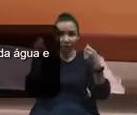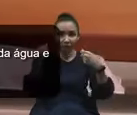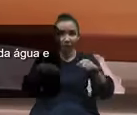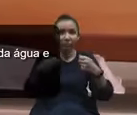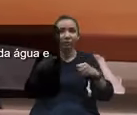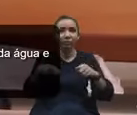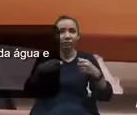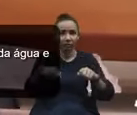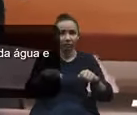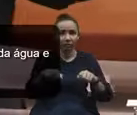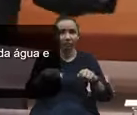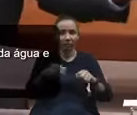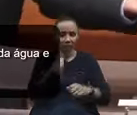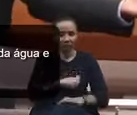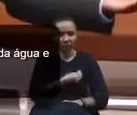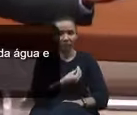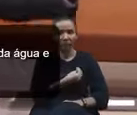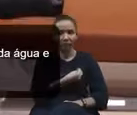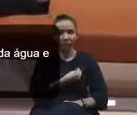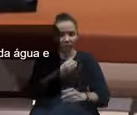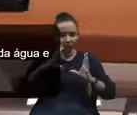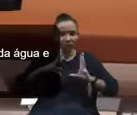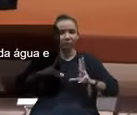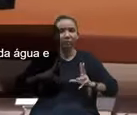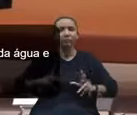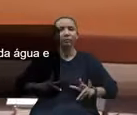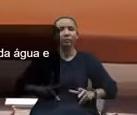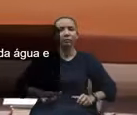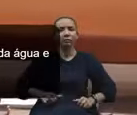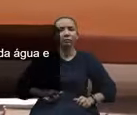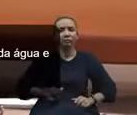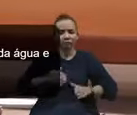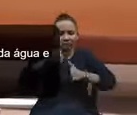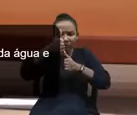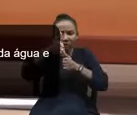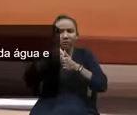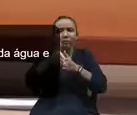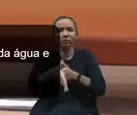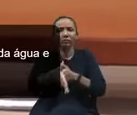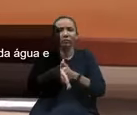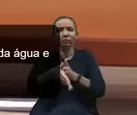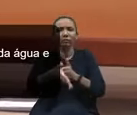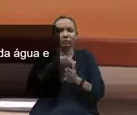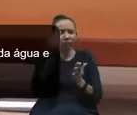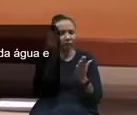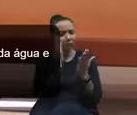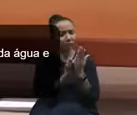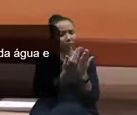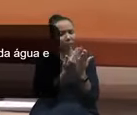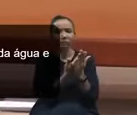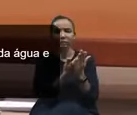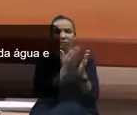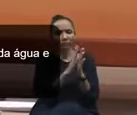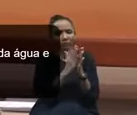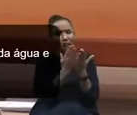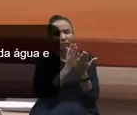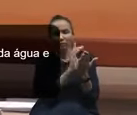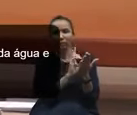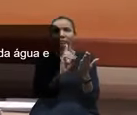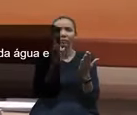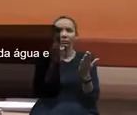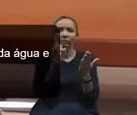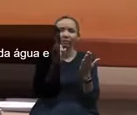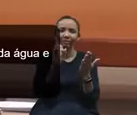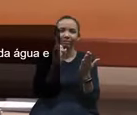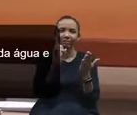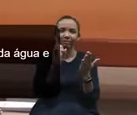no reino de Deus não pode ver os mistérios de Deus Tem Que Nascer da palavra ou seja se você não for fabricado olha para mim